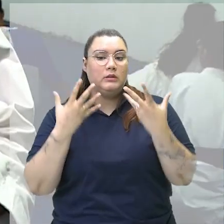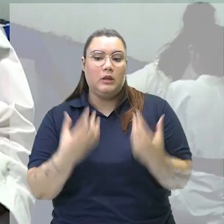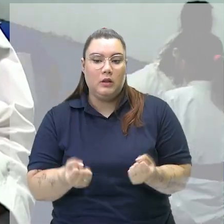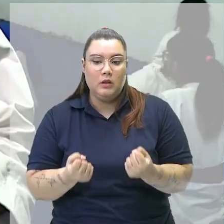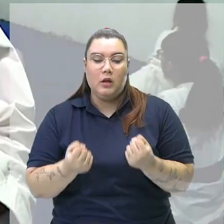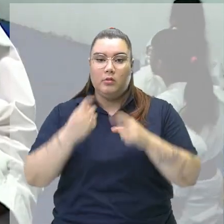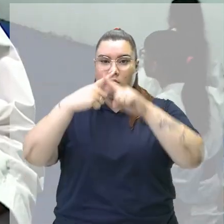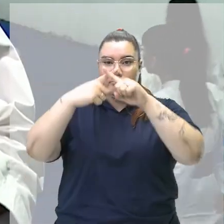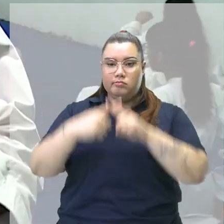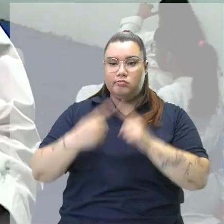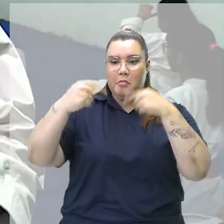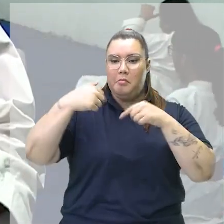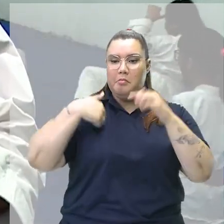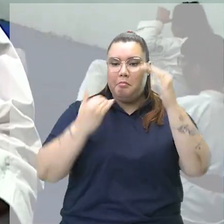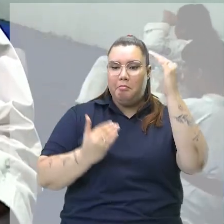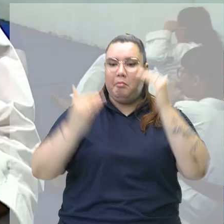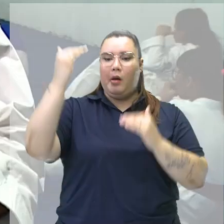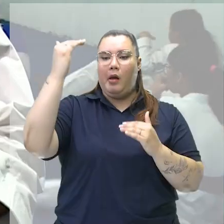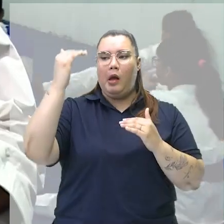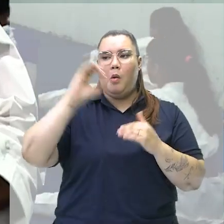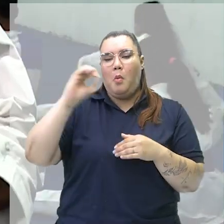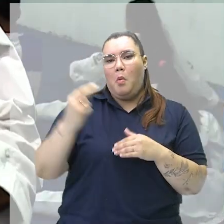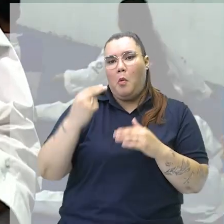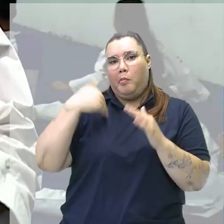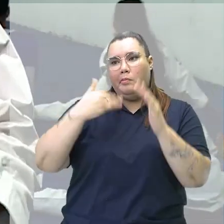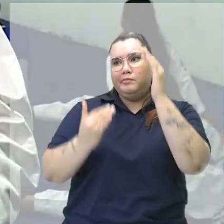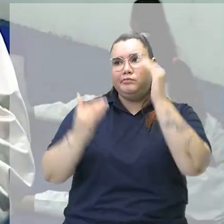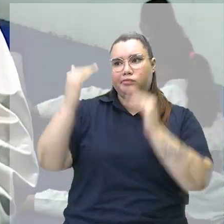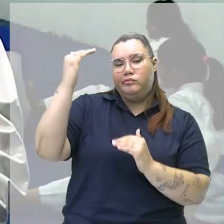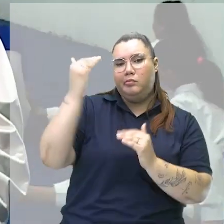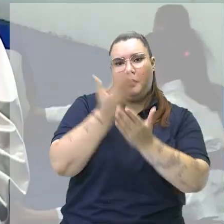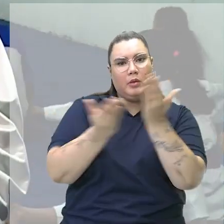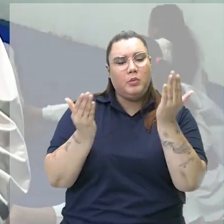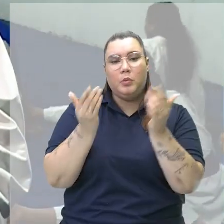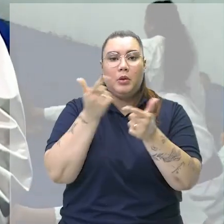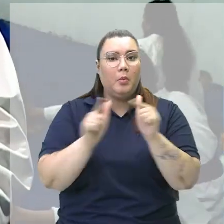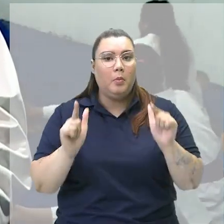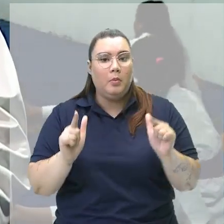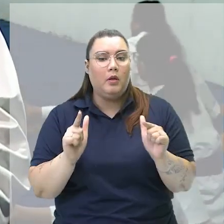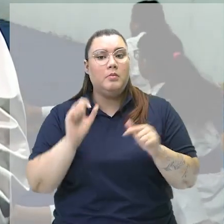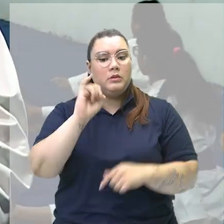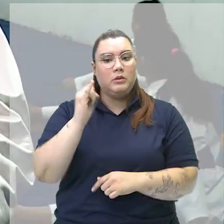se sobressair ou ser sobreposto por um adversário também faz parte da vida